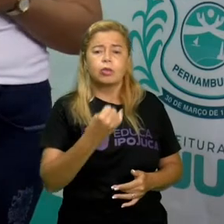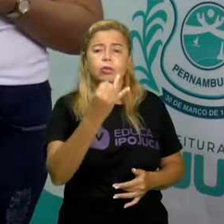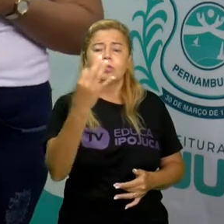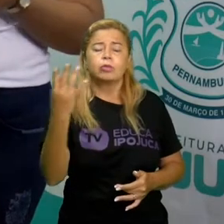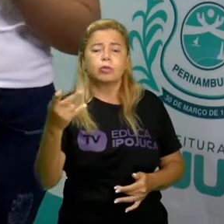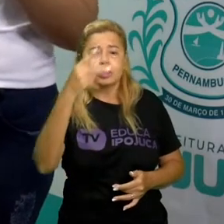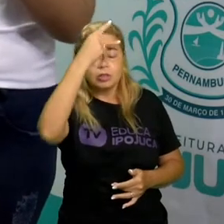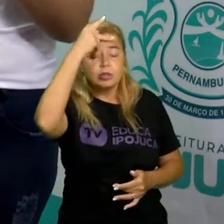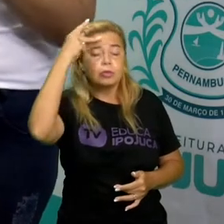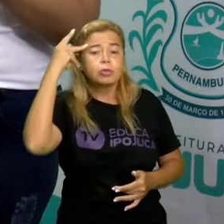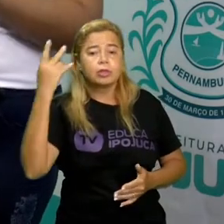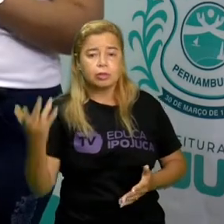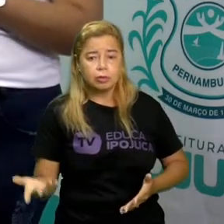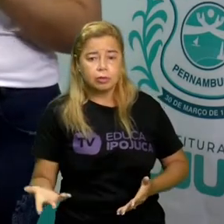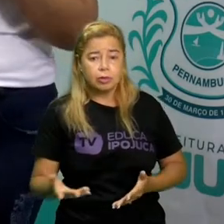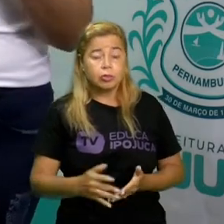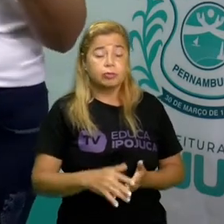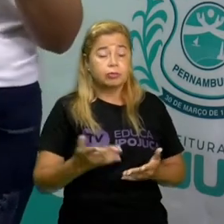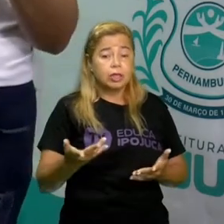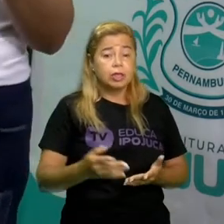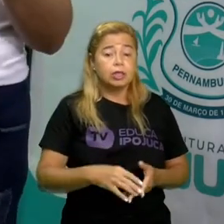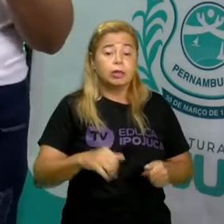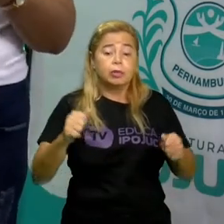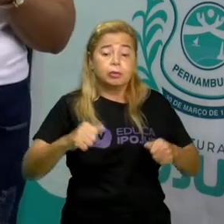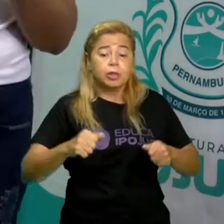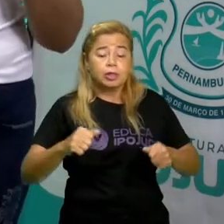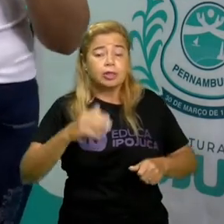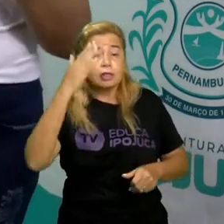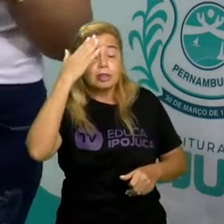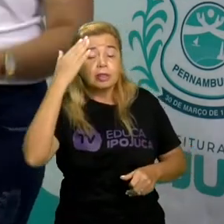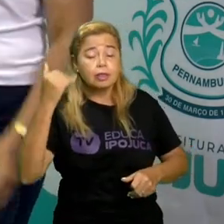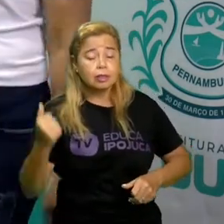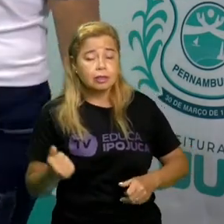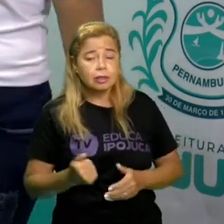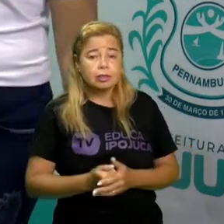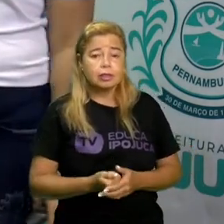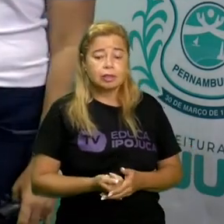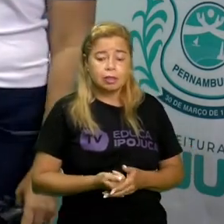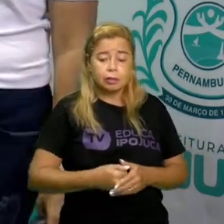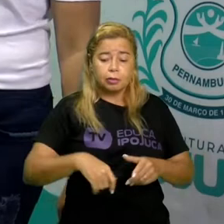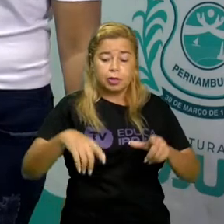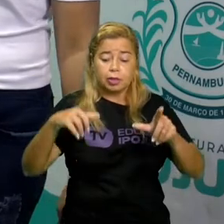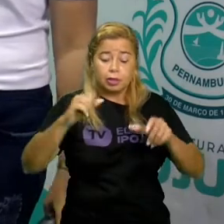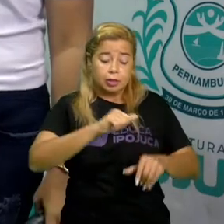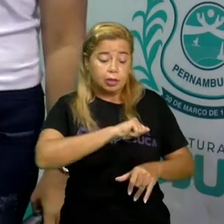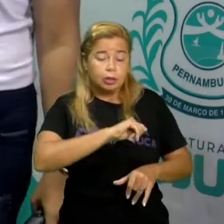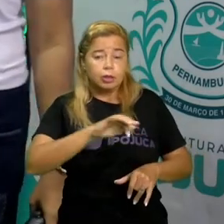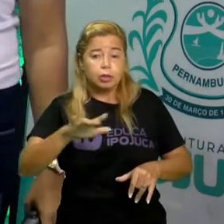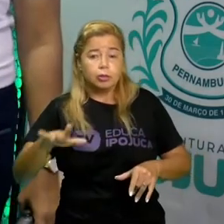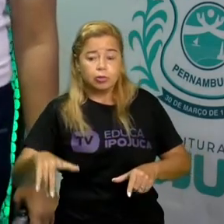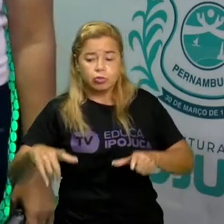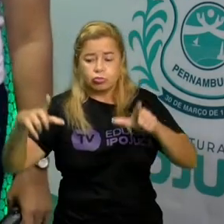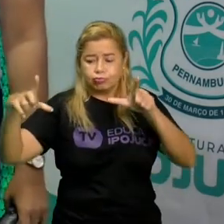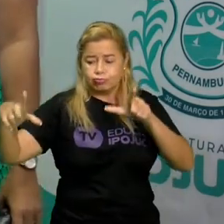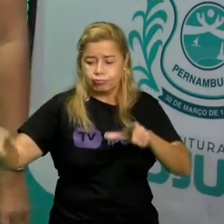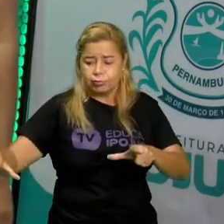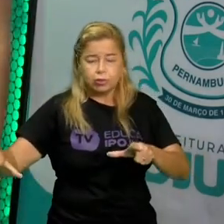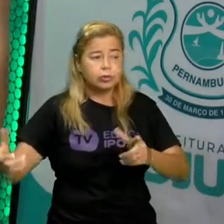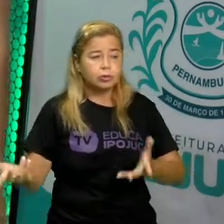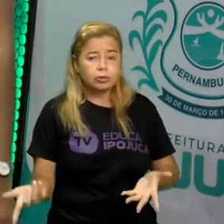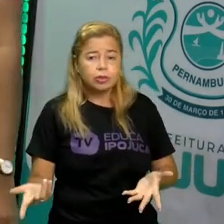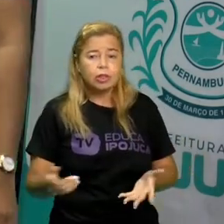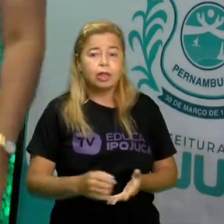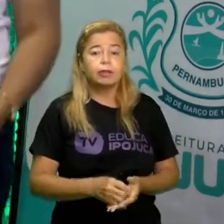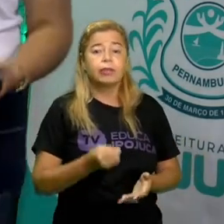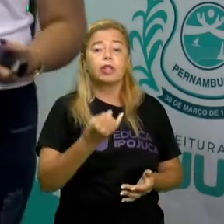todinha total, e a quantidade de pessoas, e ver isso por área quadrada. É o que está mostrando aqui, ó. Densidade demográfica, ela